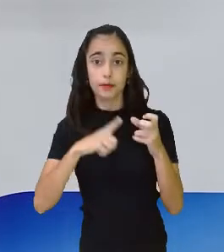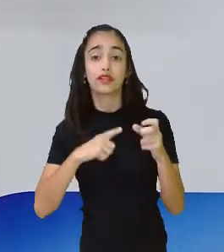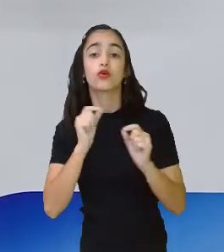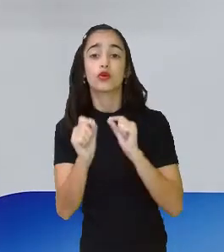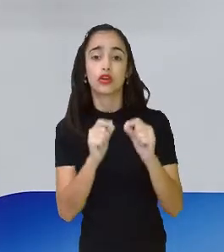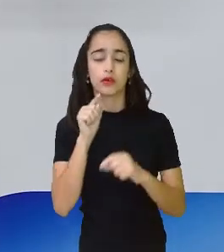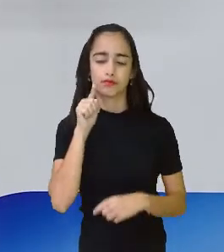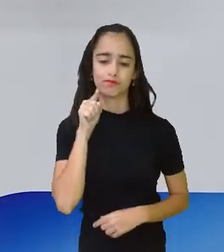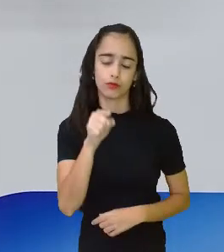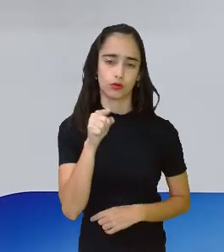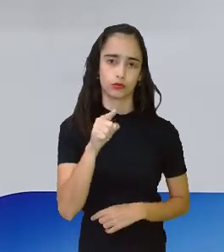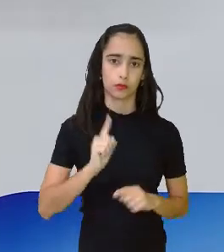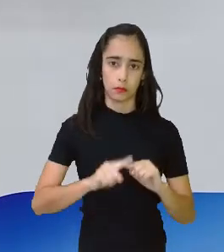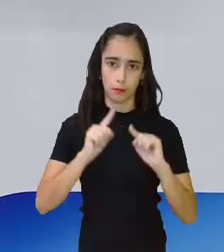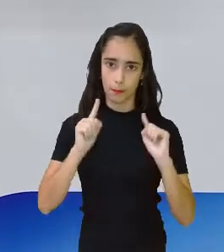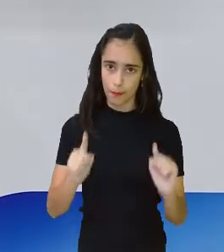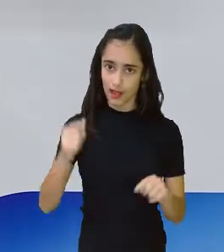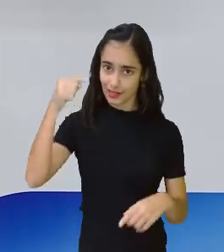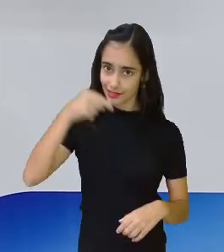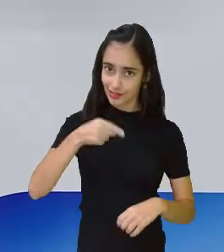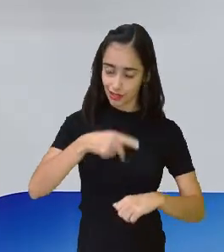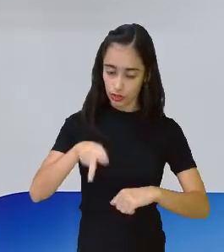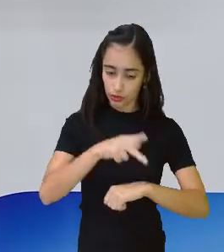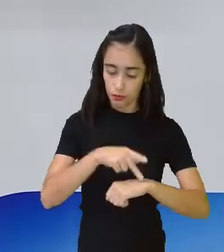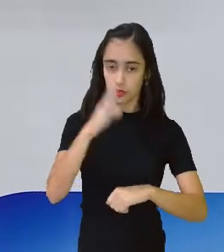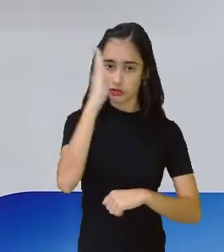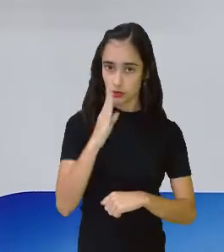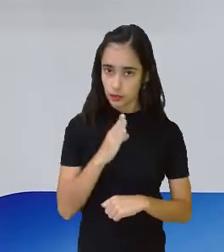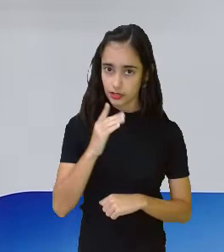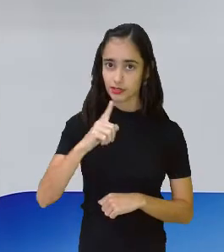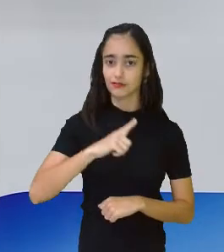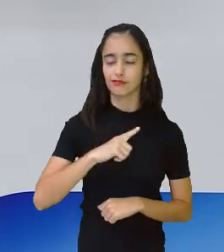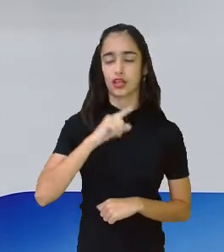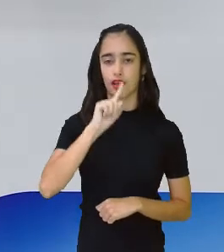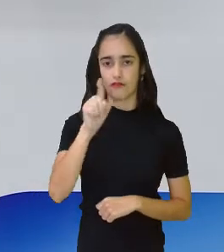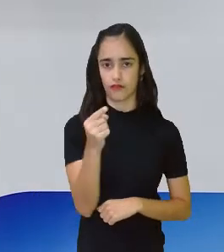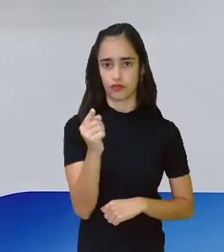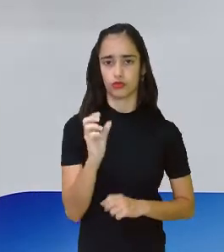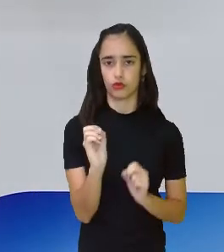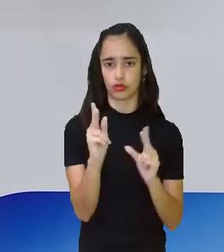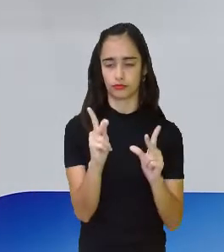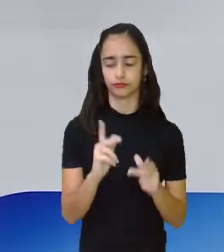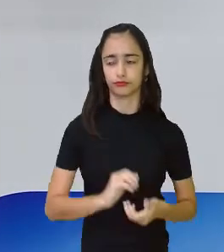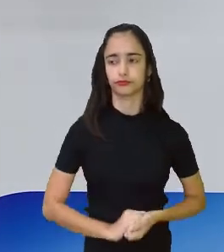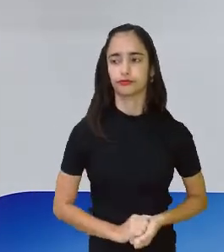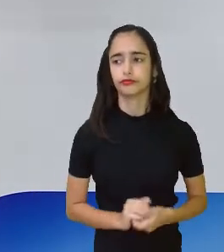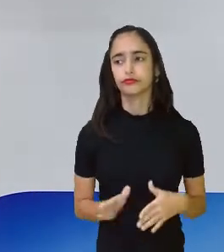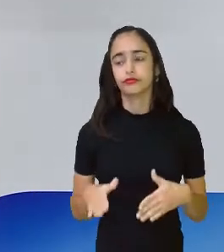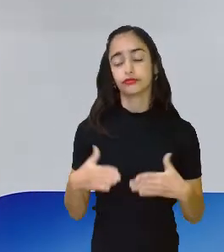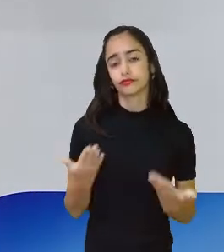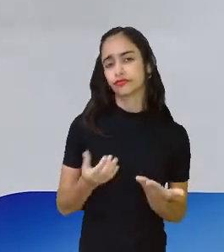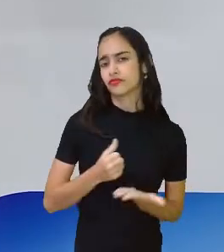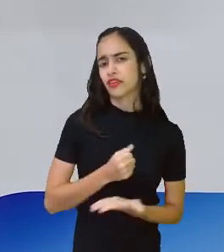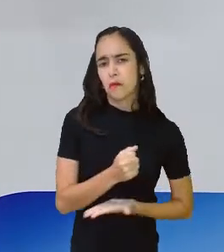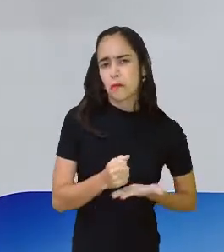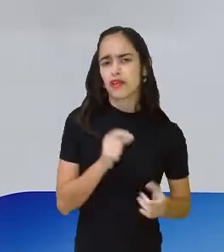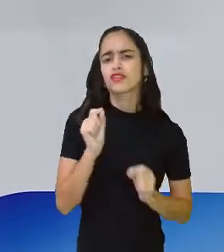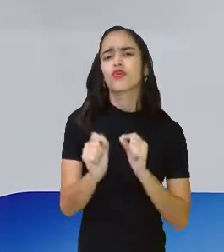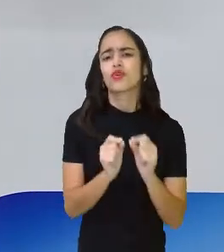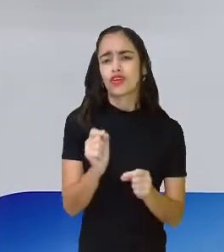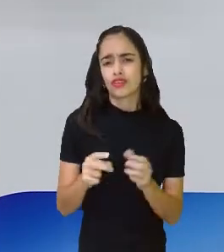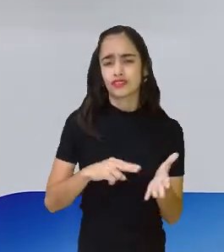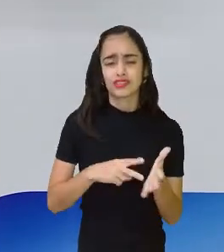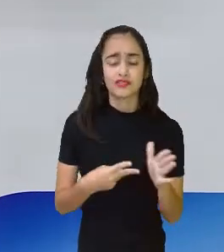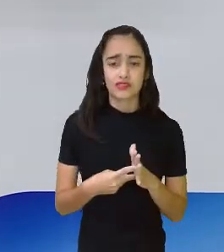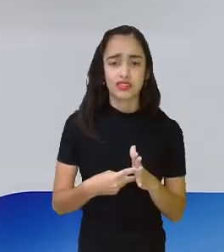Brasil, o que diferencia números decimais é a vírgula. Beleza? Então, é basicamente isso. Os números decimais